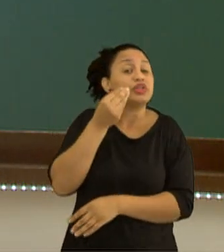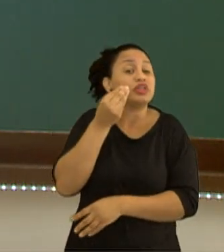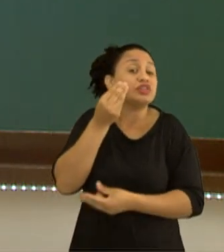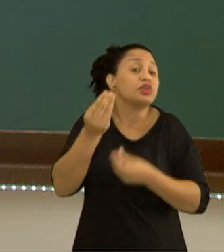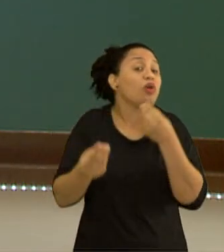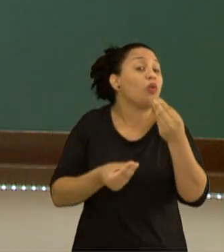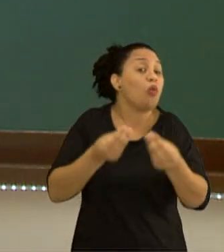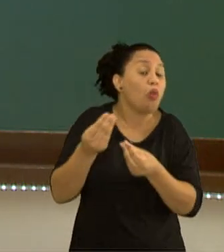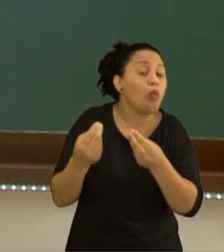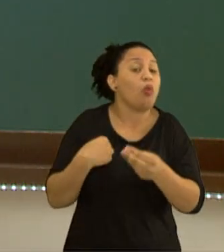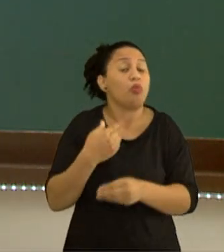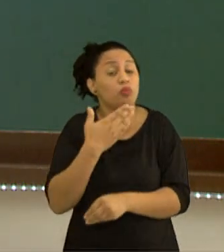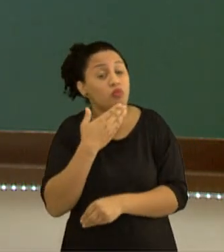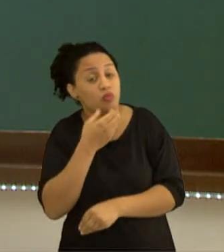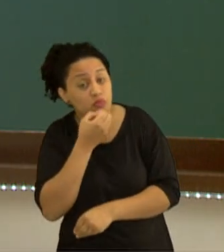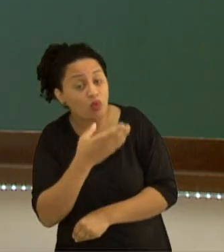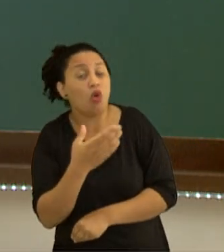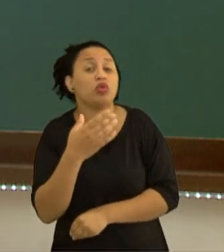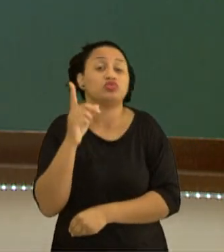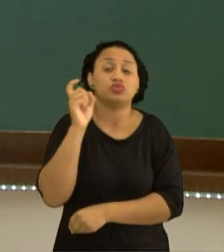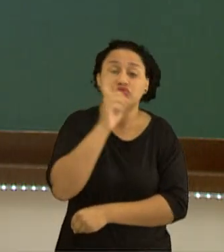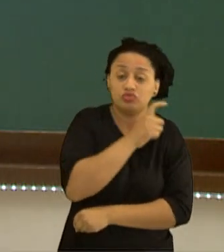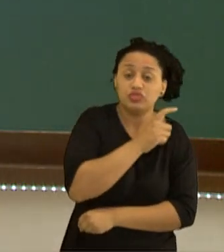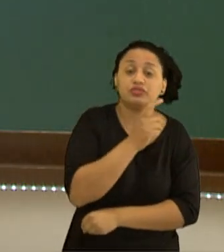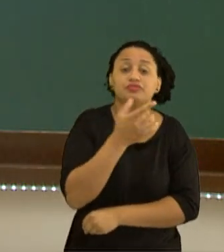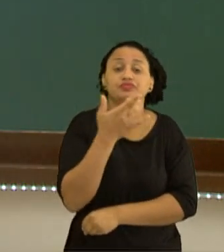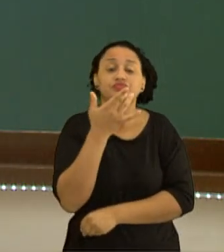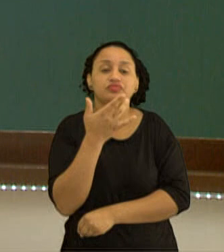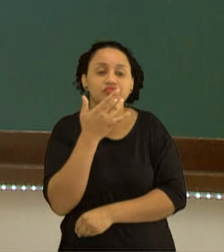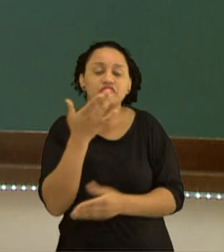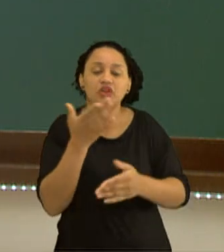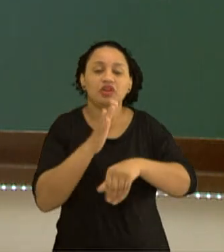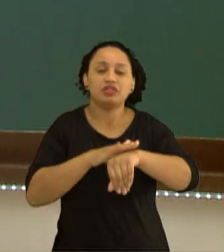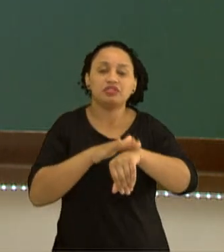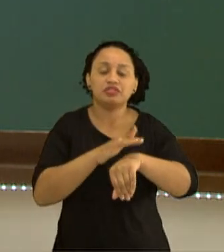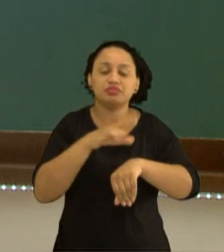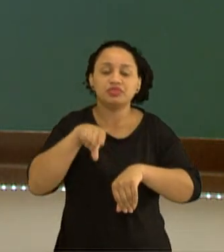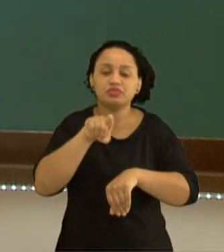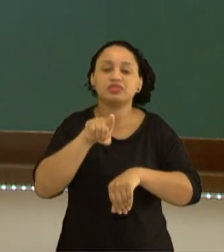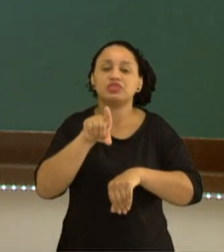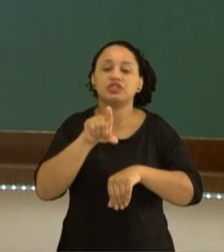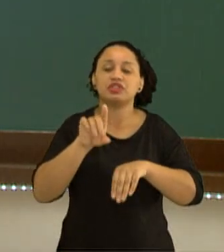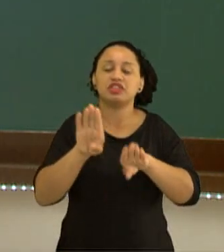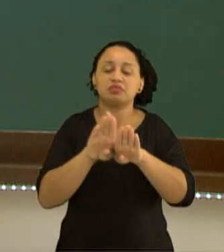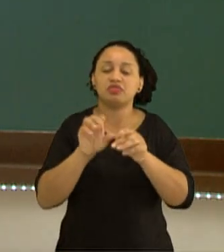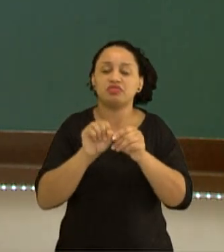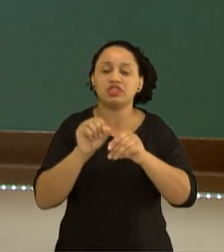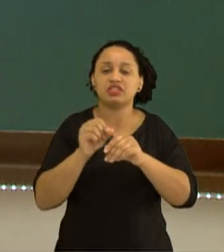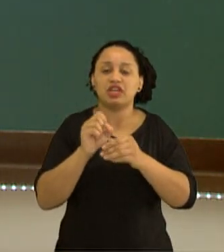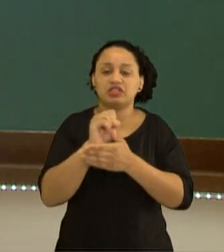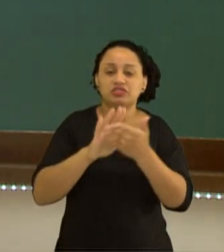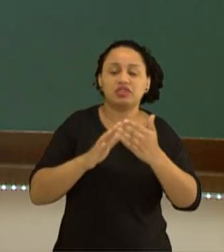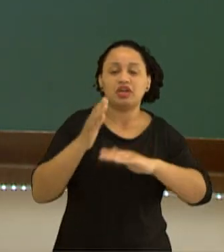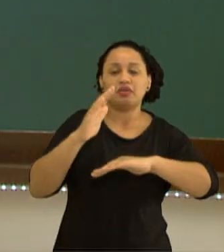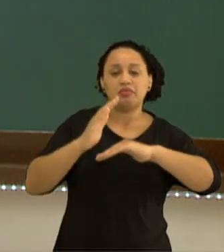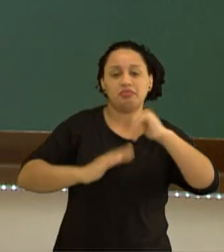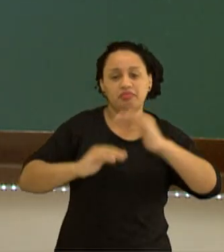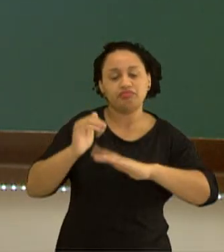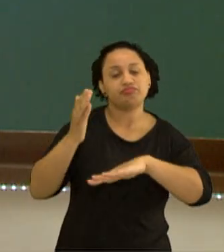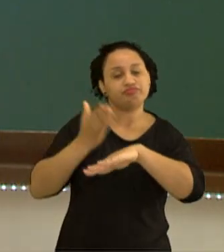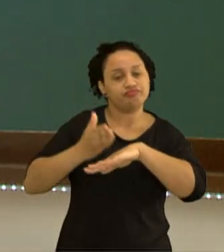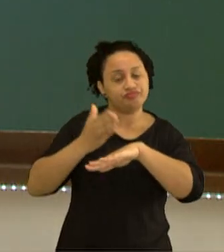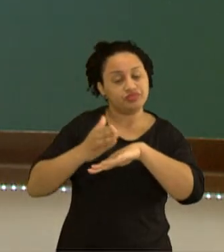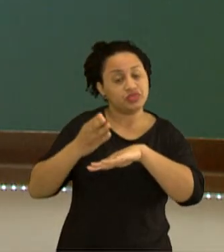experiência, foi prazeroso, foi fácil, foi difícil. Então agora vocês vão ter um tempinho, né, para vocês realizar esse movimento, realizar